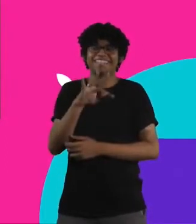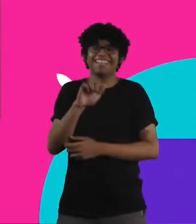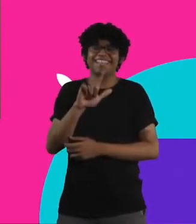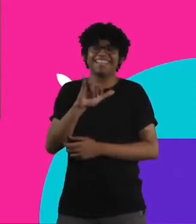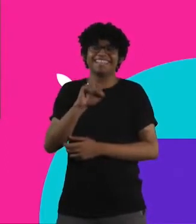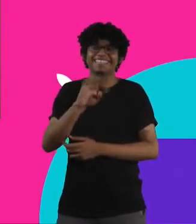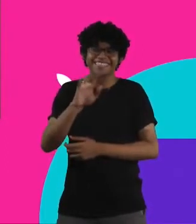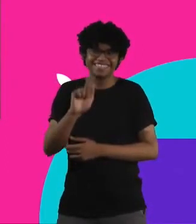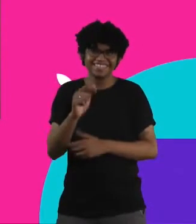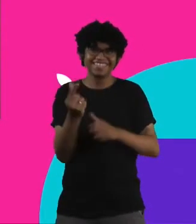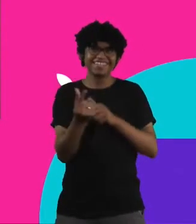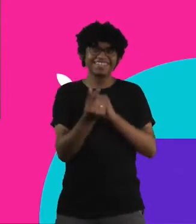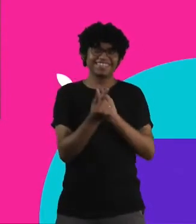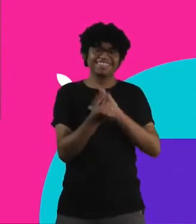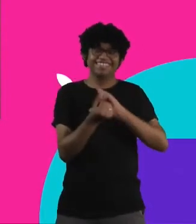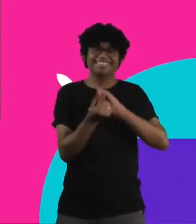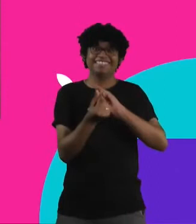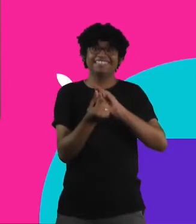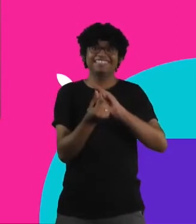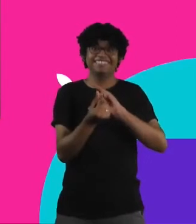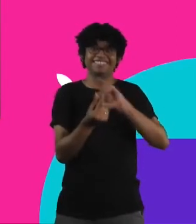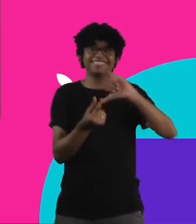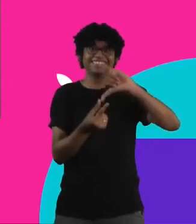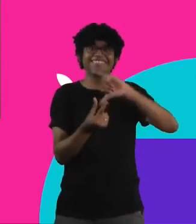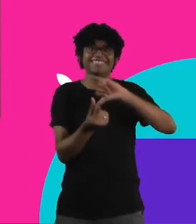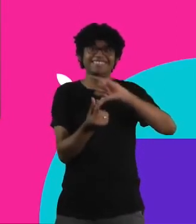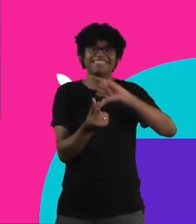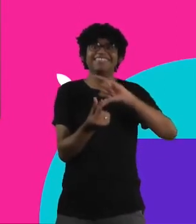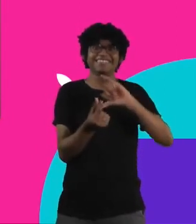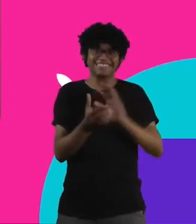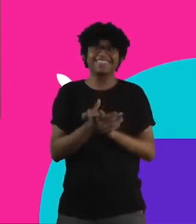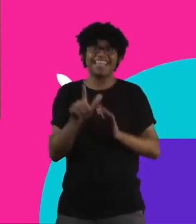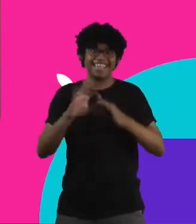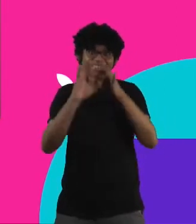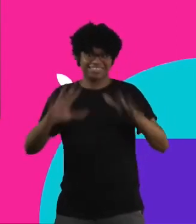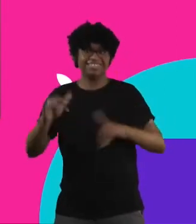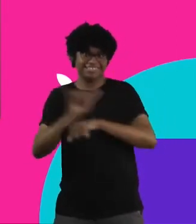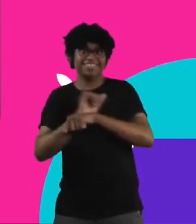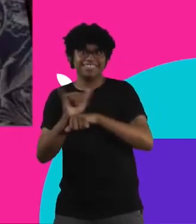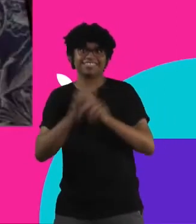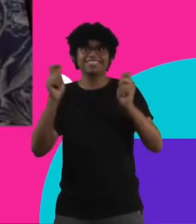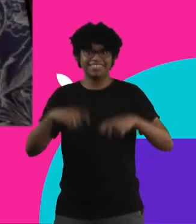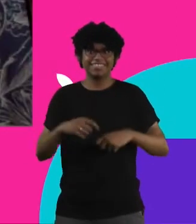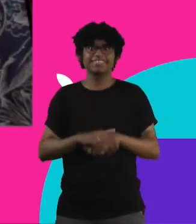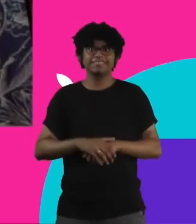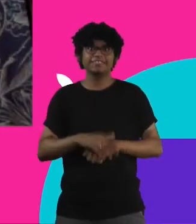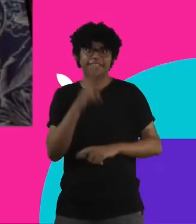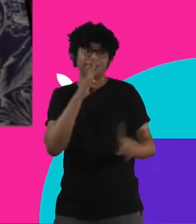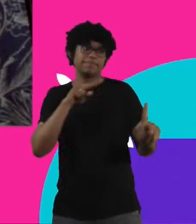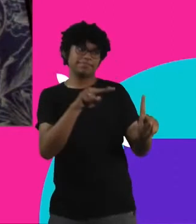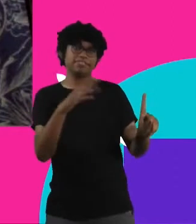ferramenta de emancipação. Eu gosto de olhar para esse copo cheio, né?